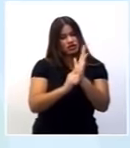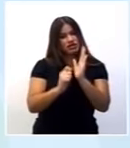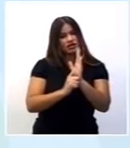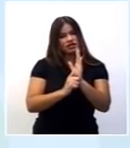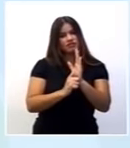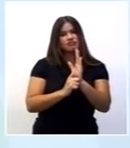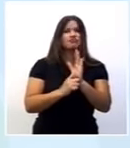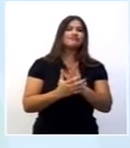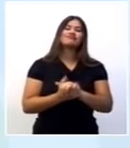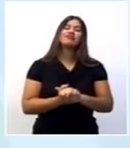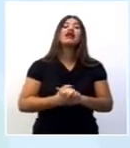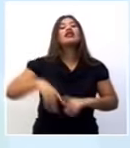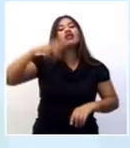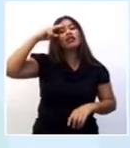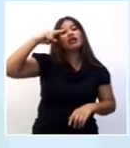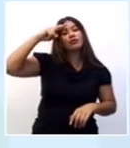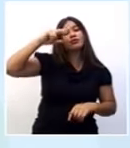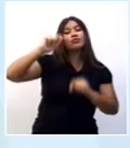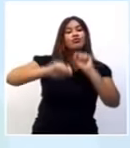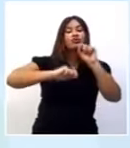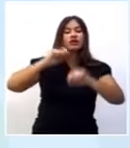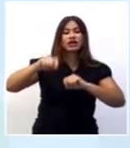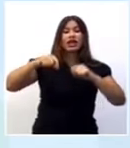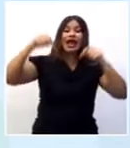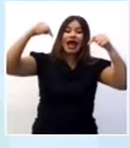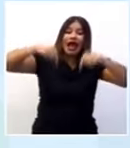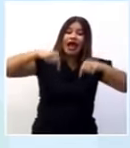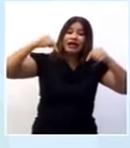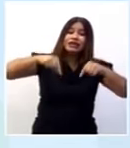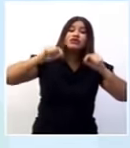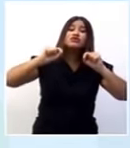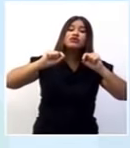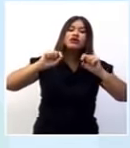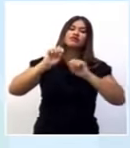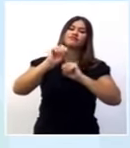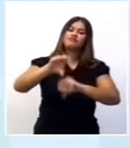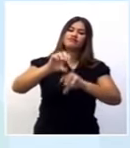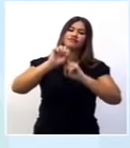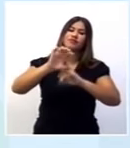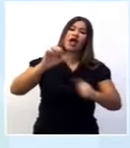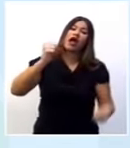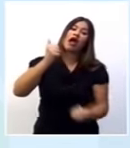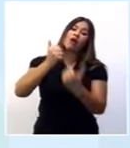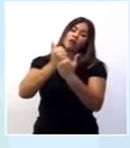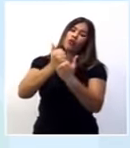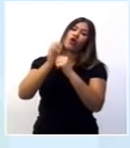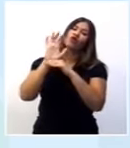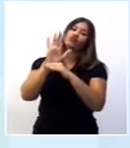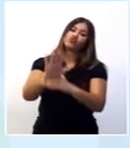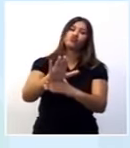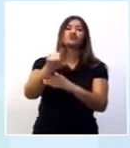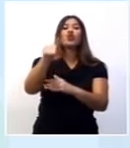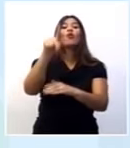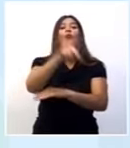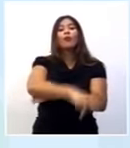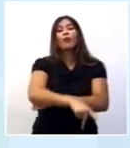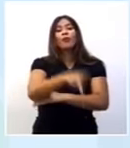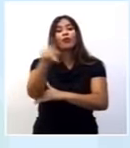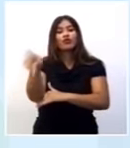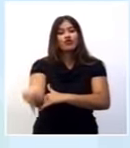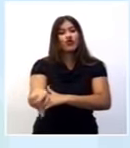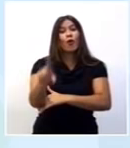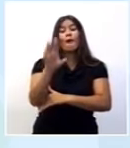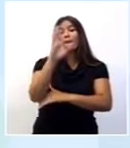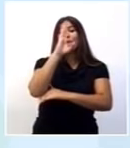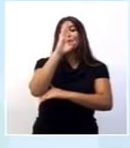vocês. Lembrando que essas nossas aulas são aulas de auxílio aos professores. Nós estamos dando aulas aqui, mas o professor de